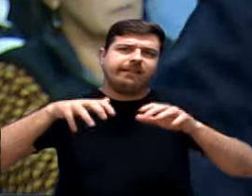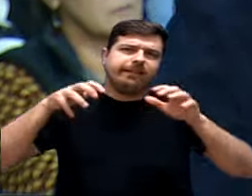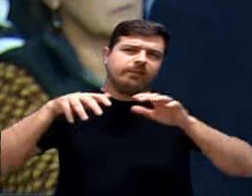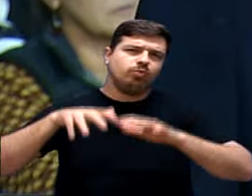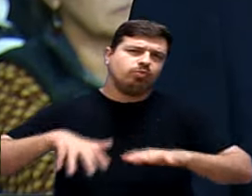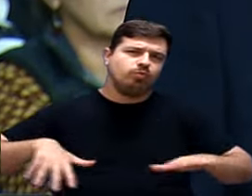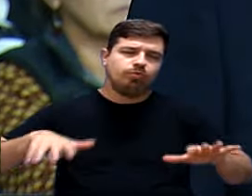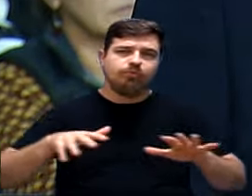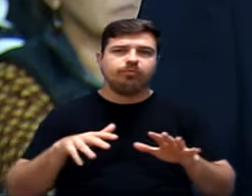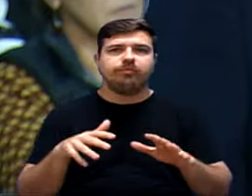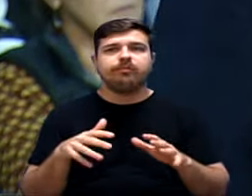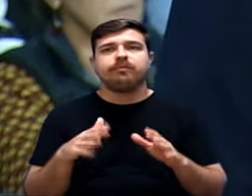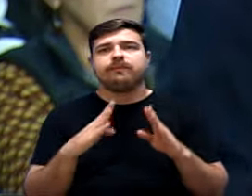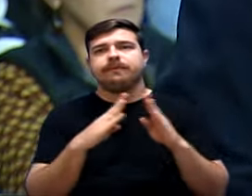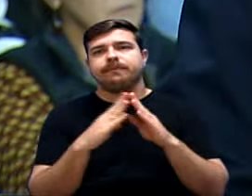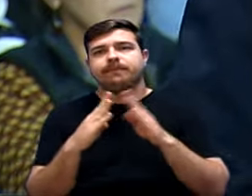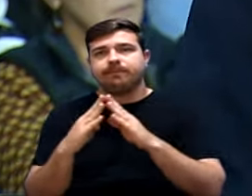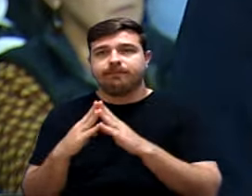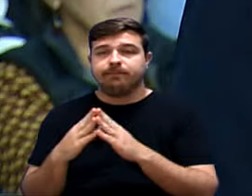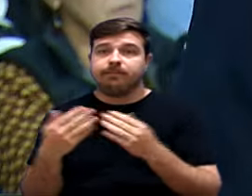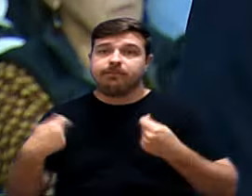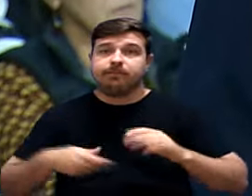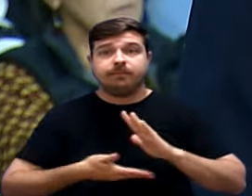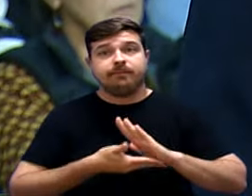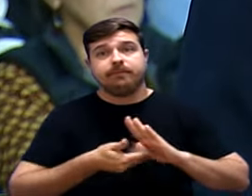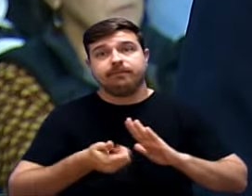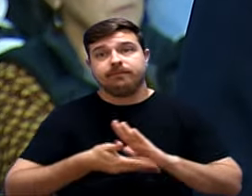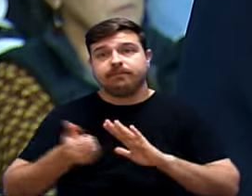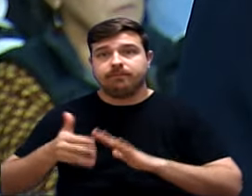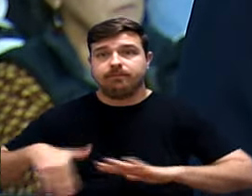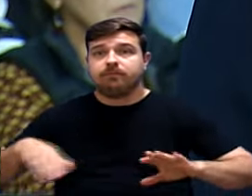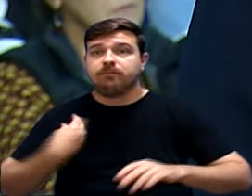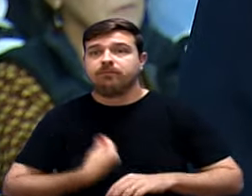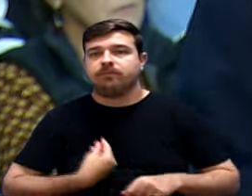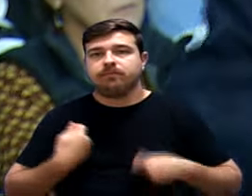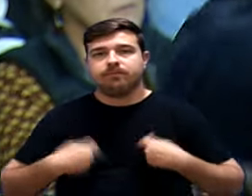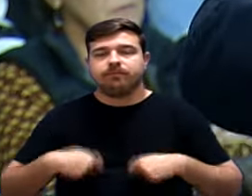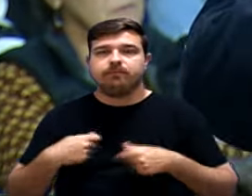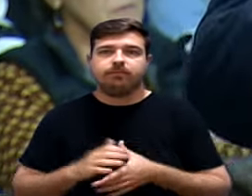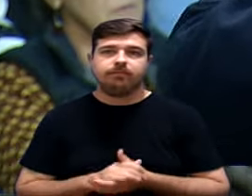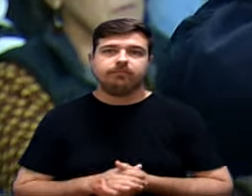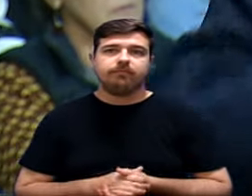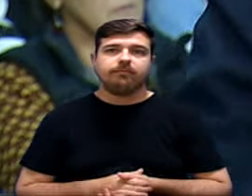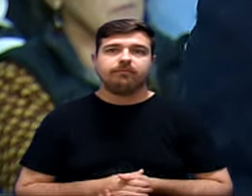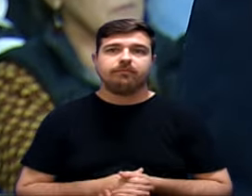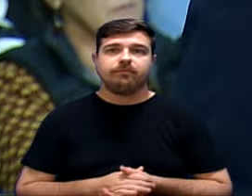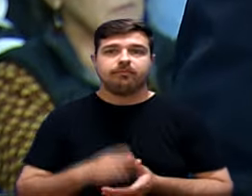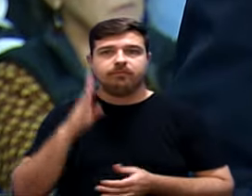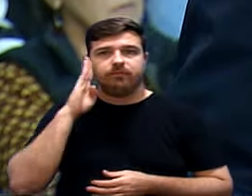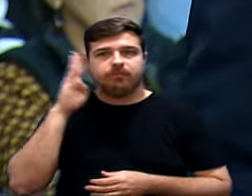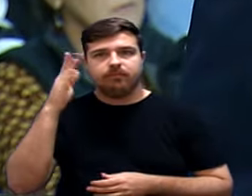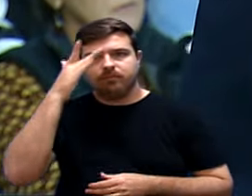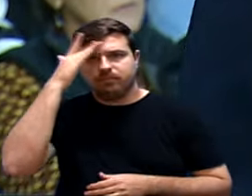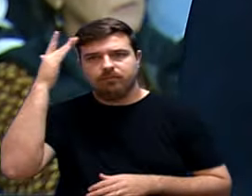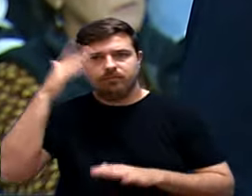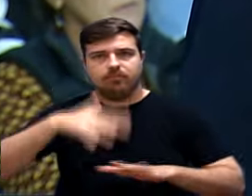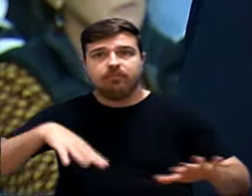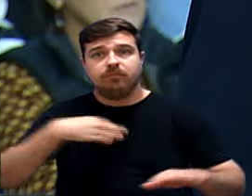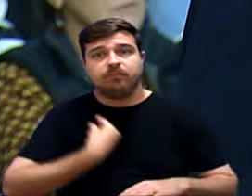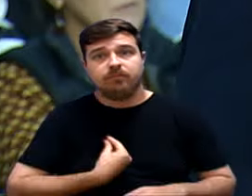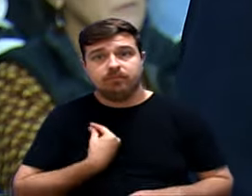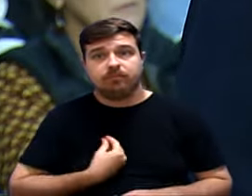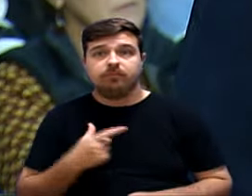a 2 m de altura tem que tirar todo mundo mesmo não tem jeito tem que prevalecer a comunidade tem 700.000